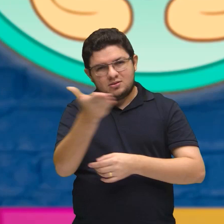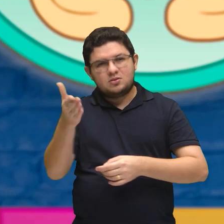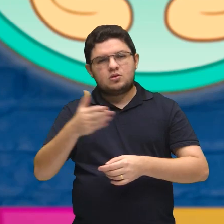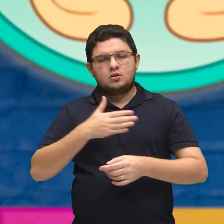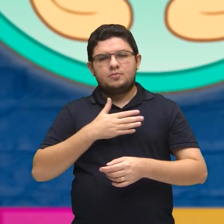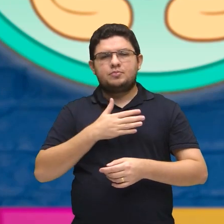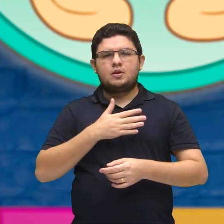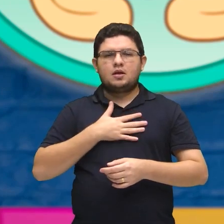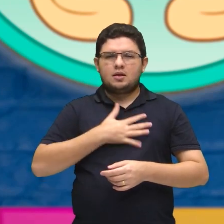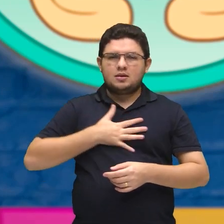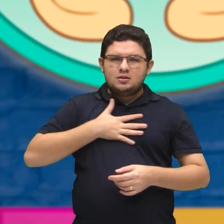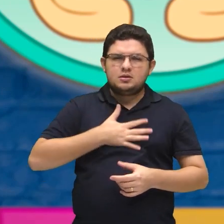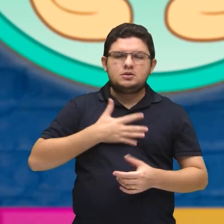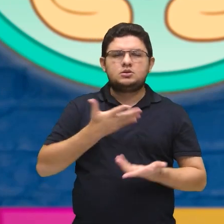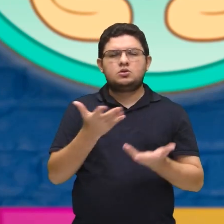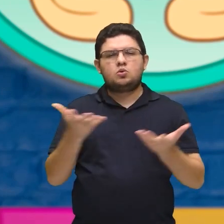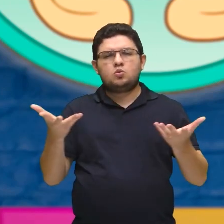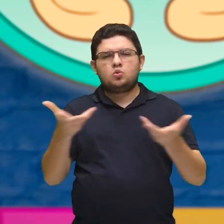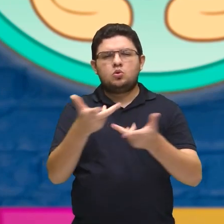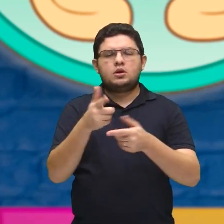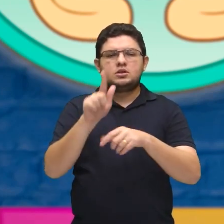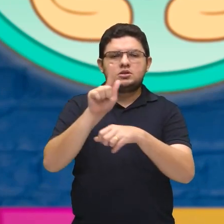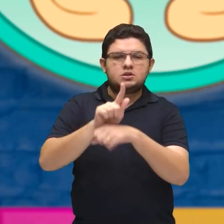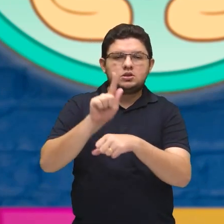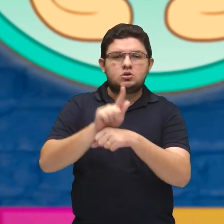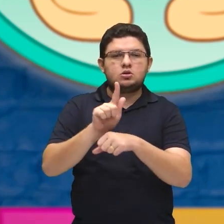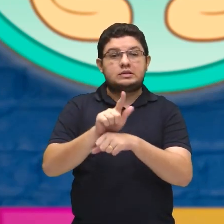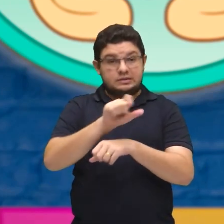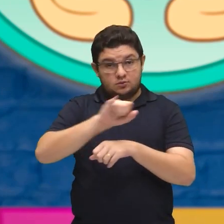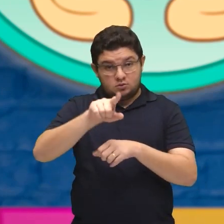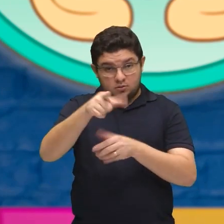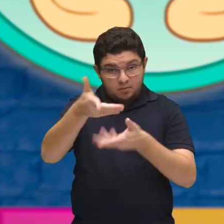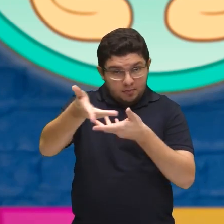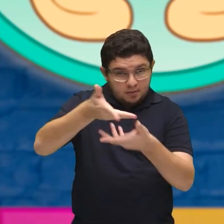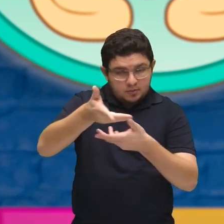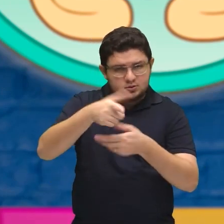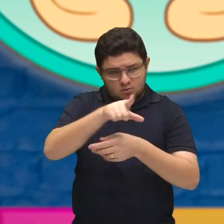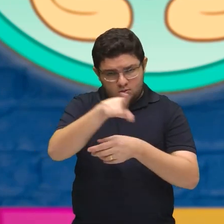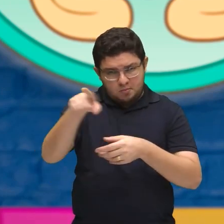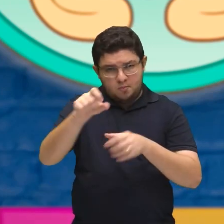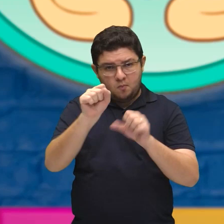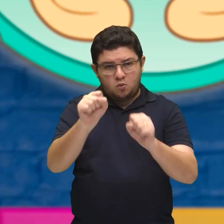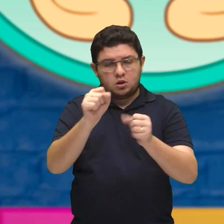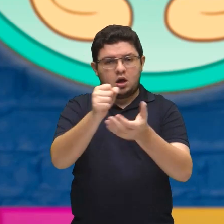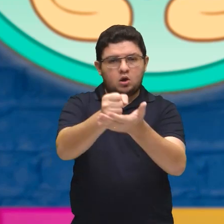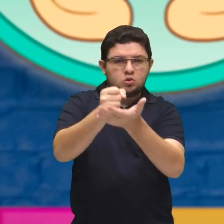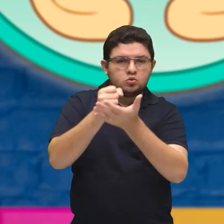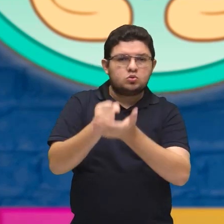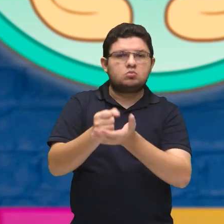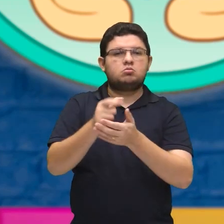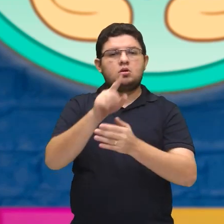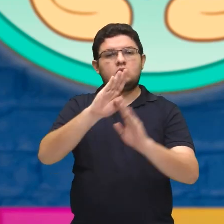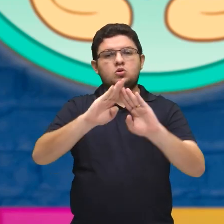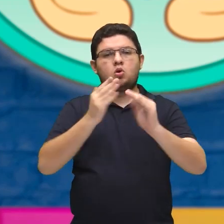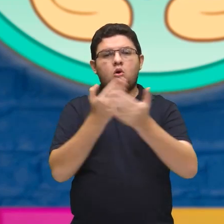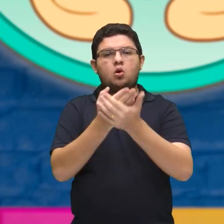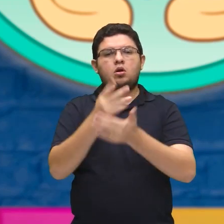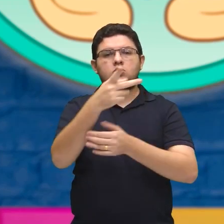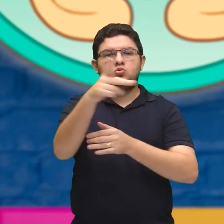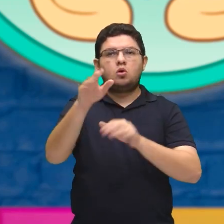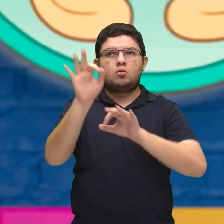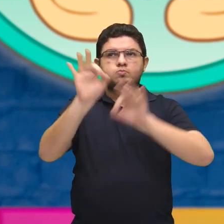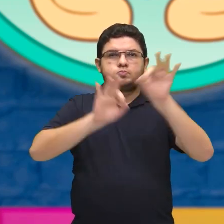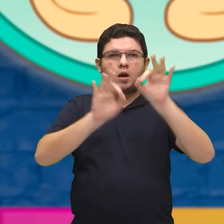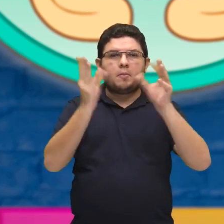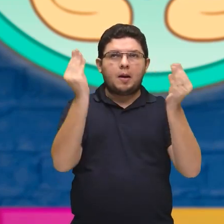muito obrigada pela sua participação. Se o senhor também puder nos ajudar, deixar a sua escola linda e maravilhosa, né?